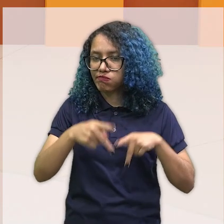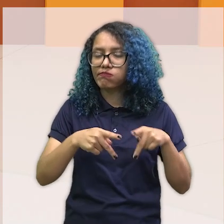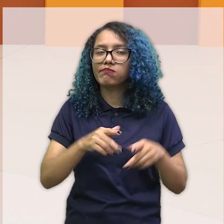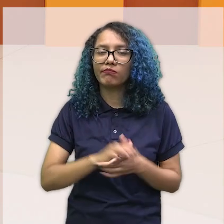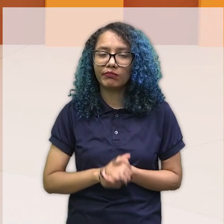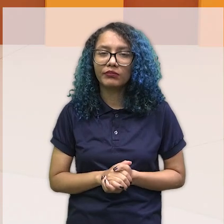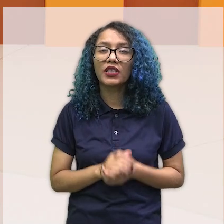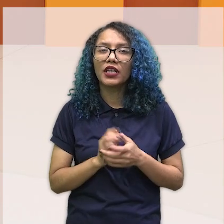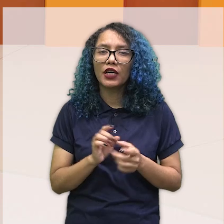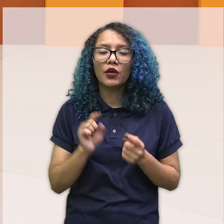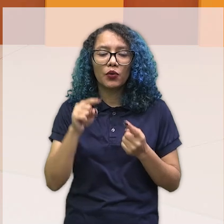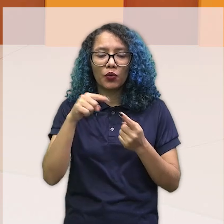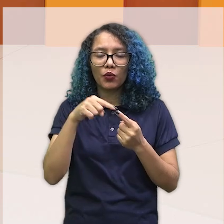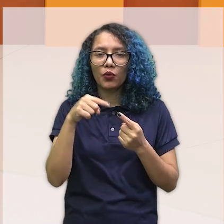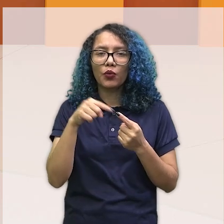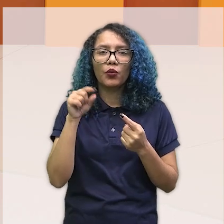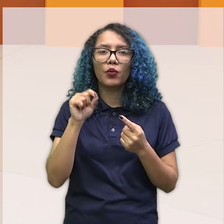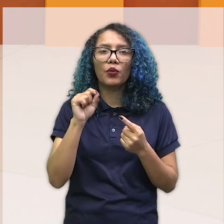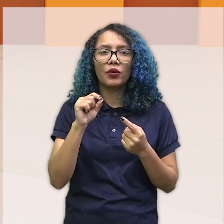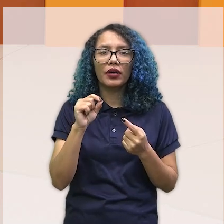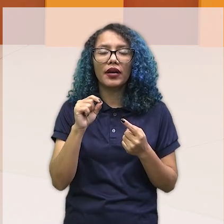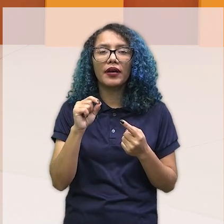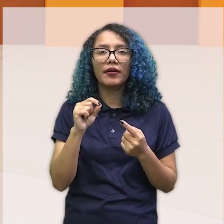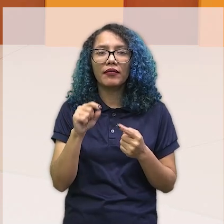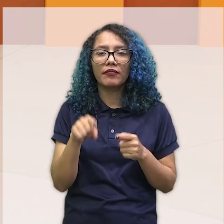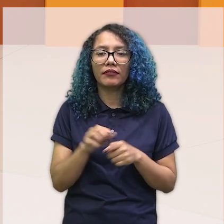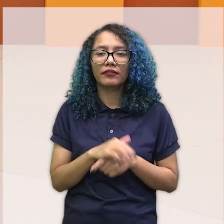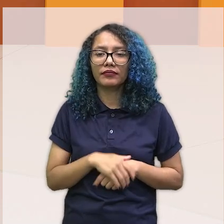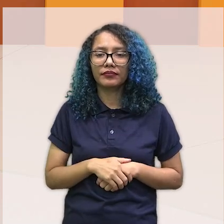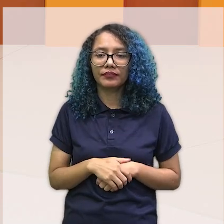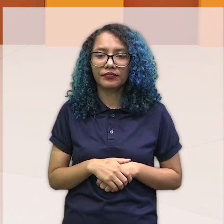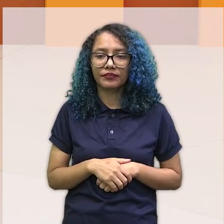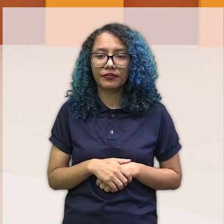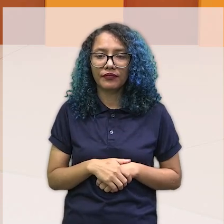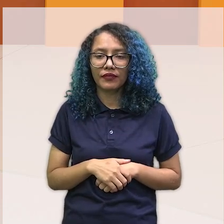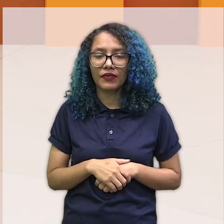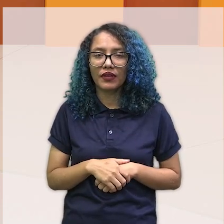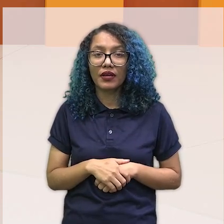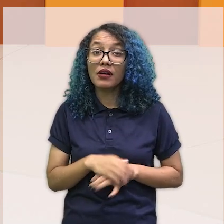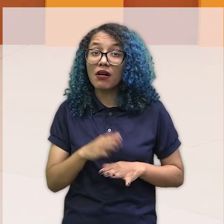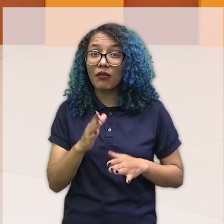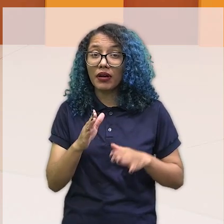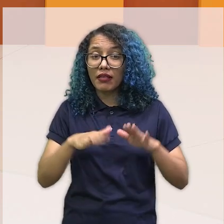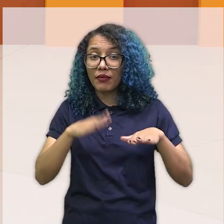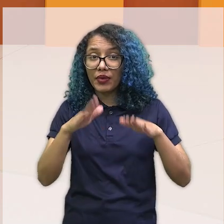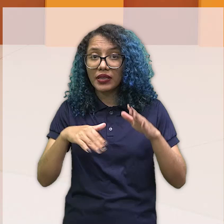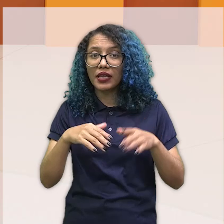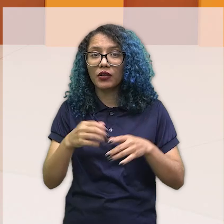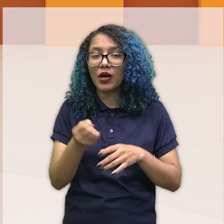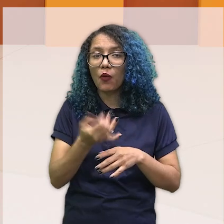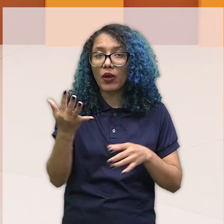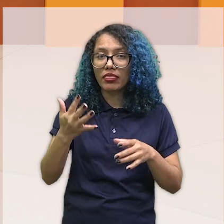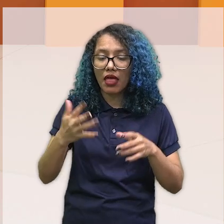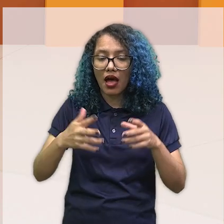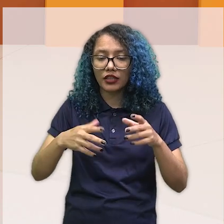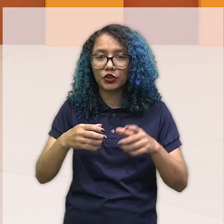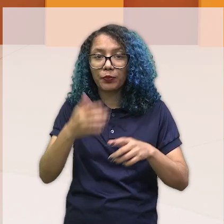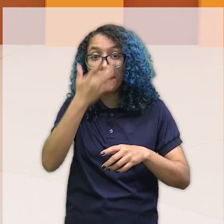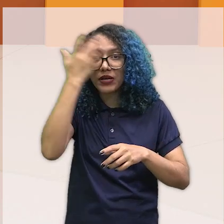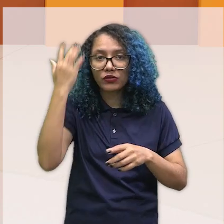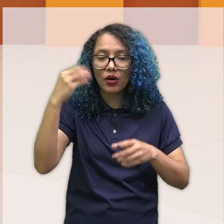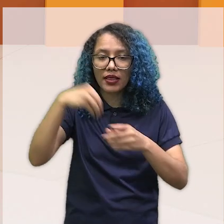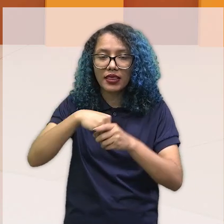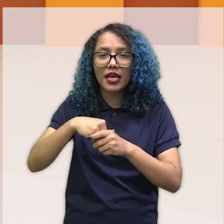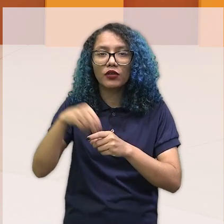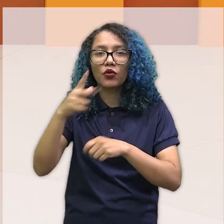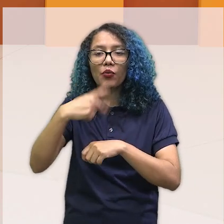um grande destaque mundial, até mesmo por conta da quantidade de habitantes que se tem nesse país asiático, vai